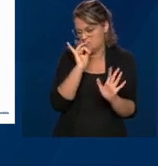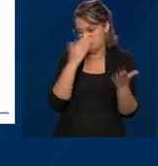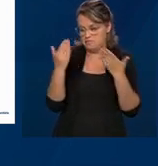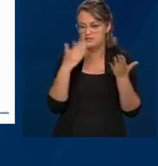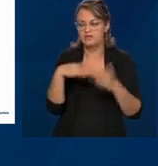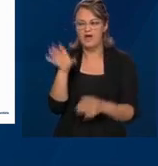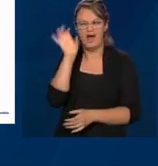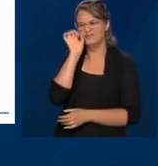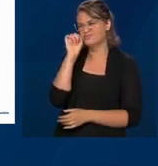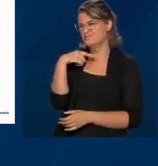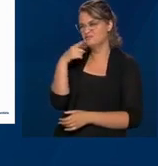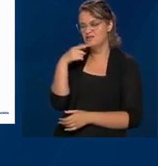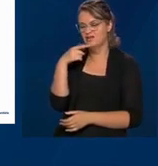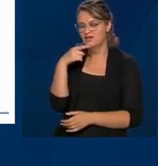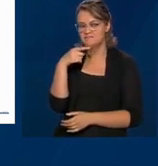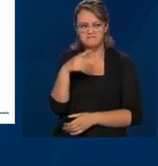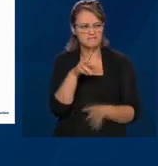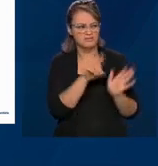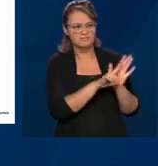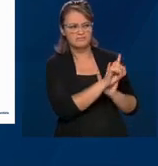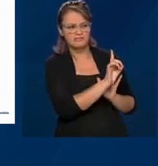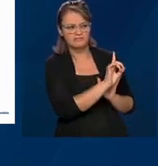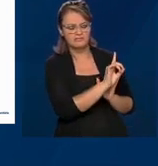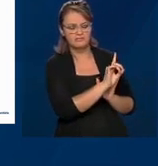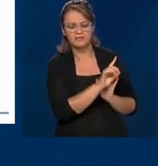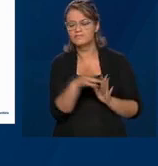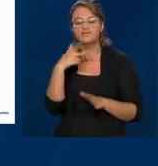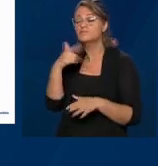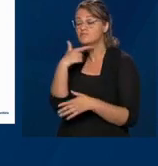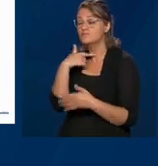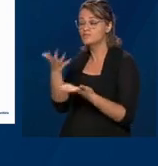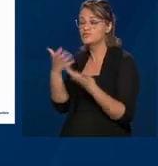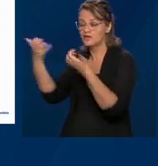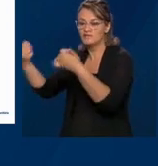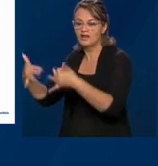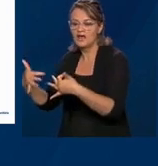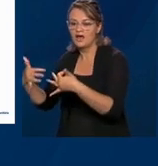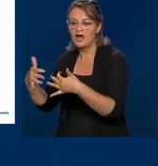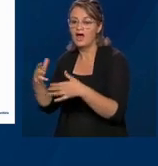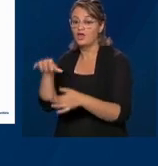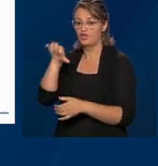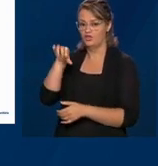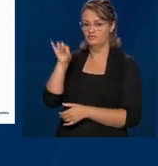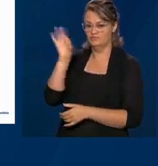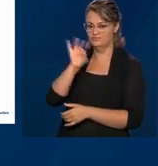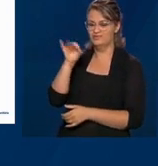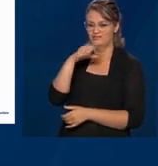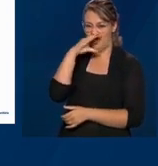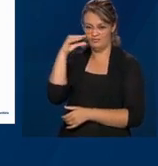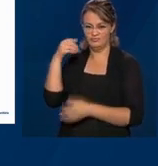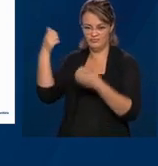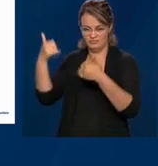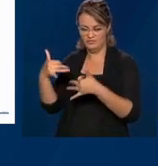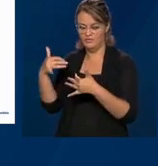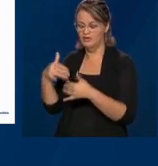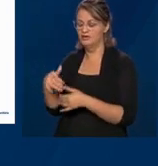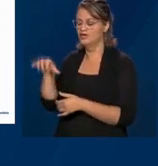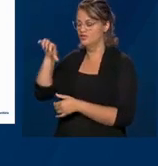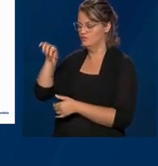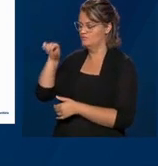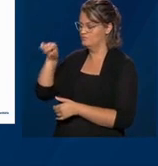Essas reações não solicitadas foram 9,2% no grupo de adultos e 8,1% no grupo de